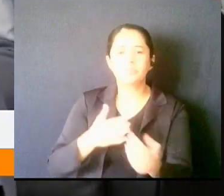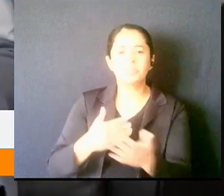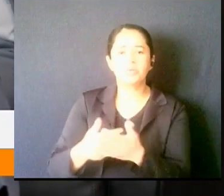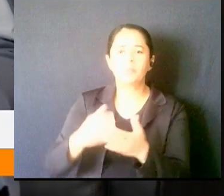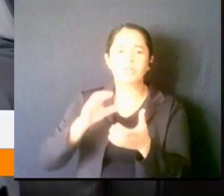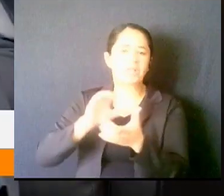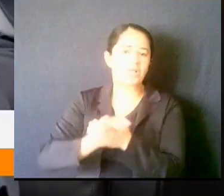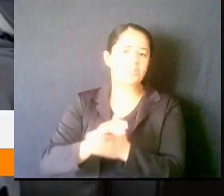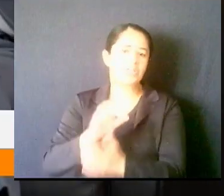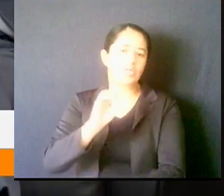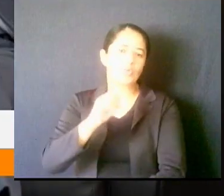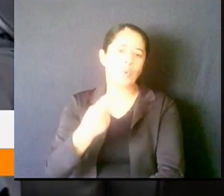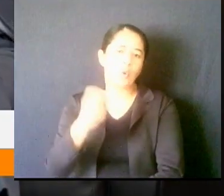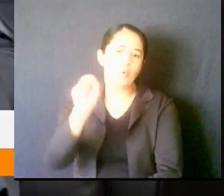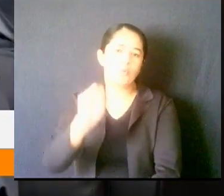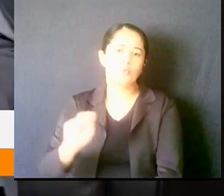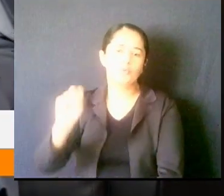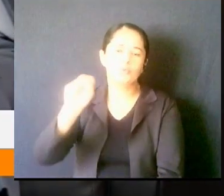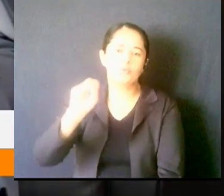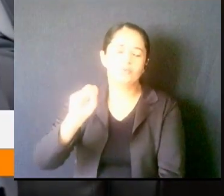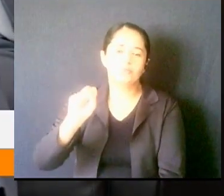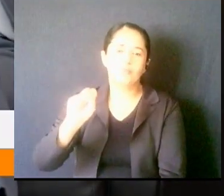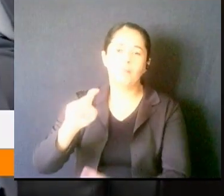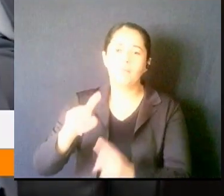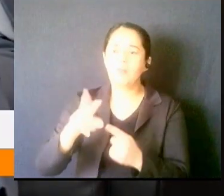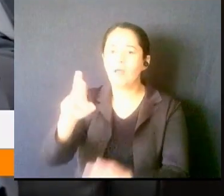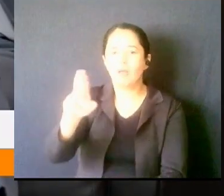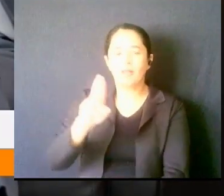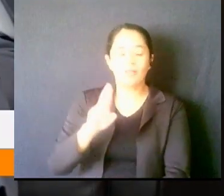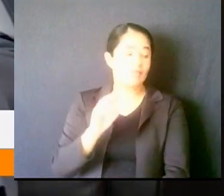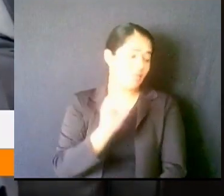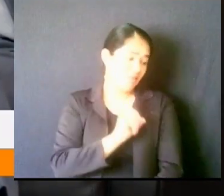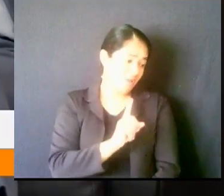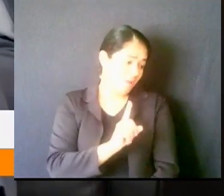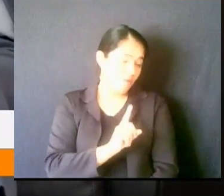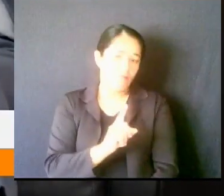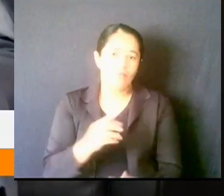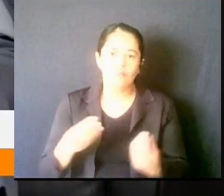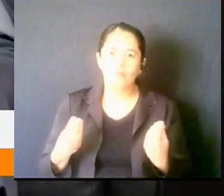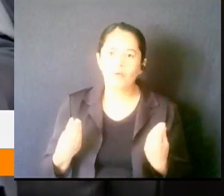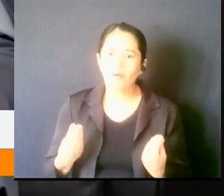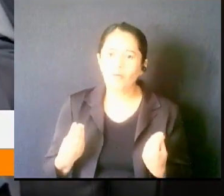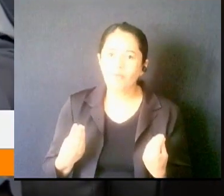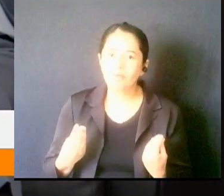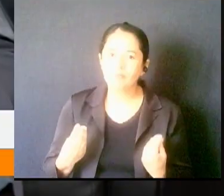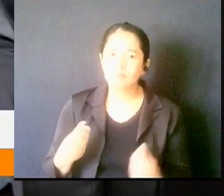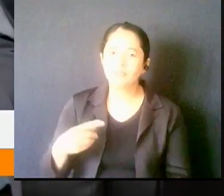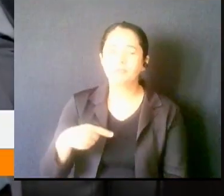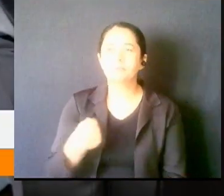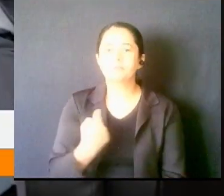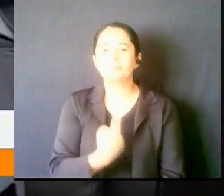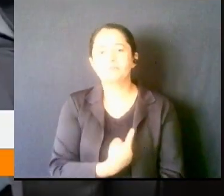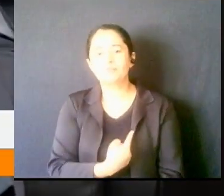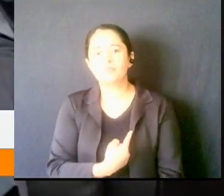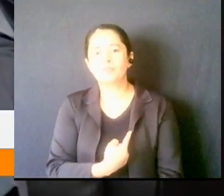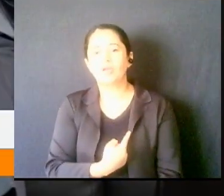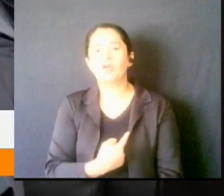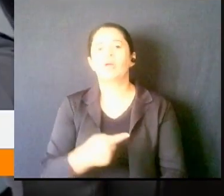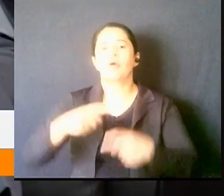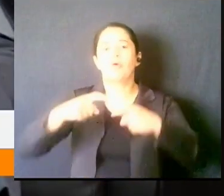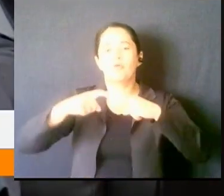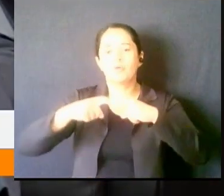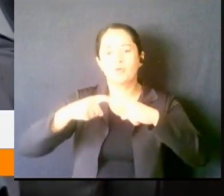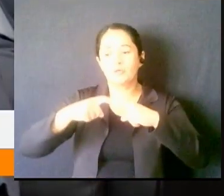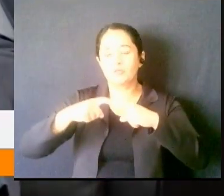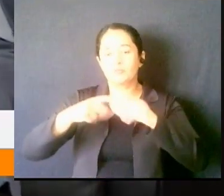não. Porque a gente como sociedade, e os médicos representam isso,